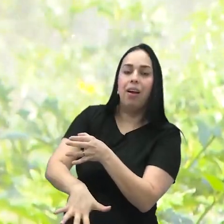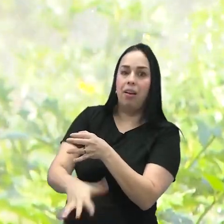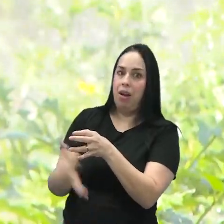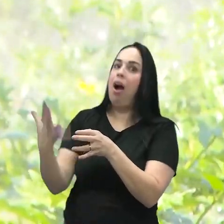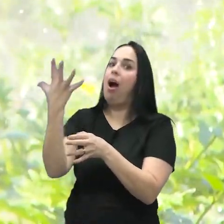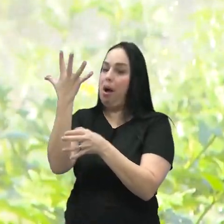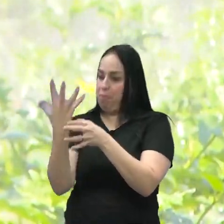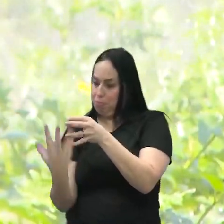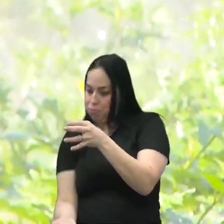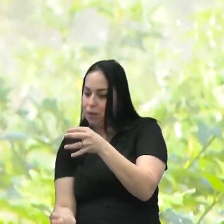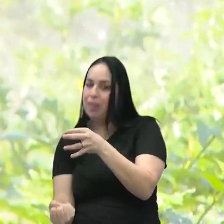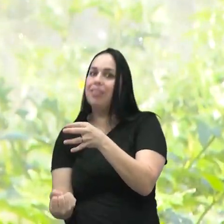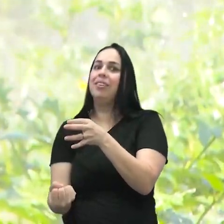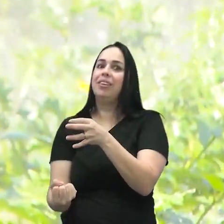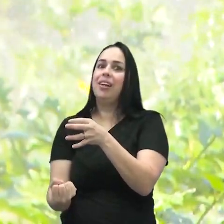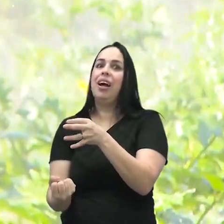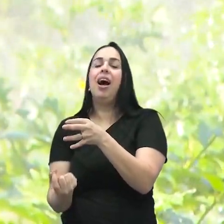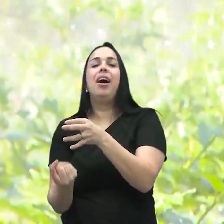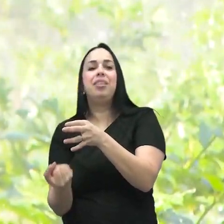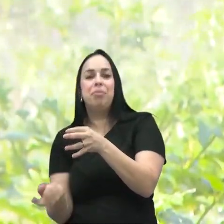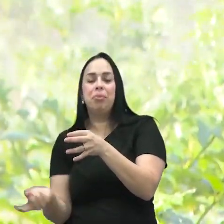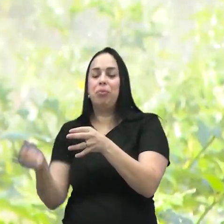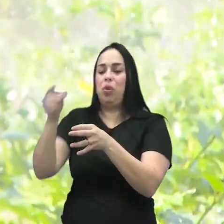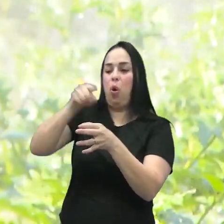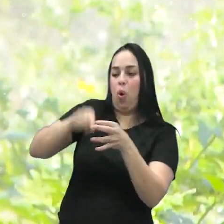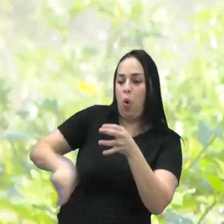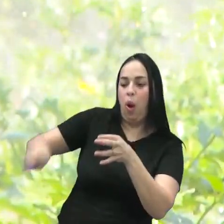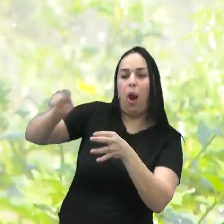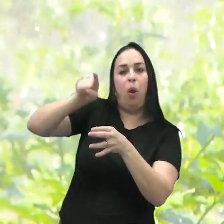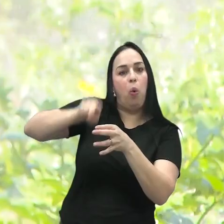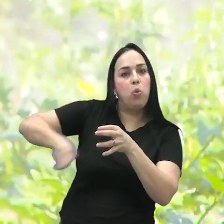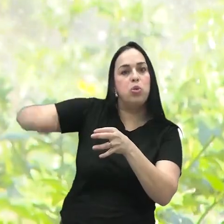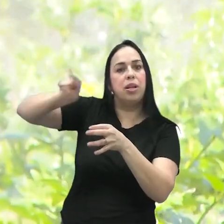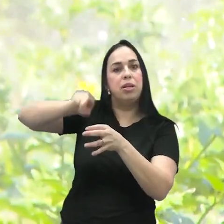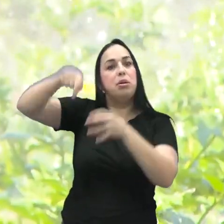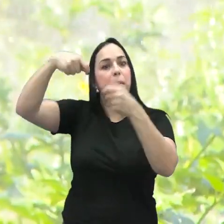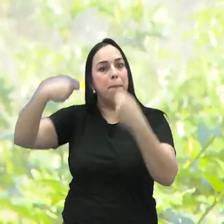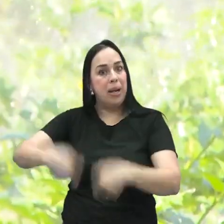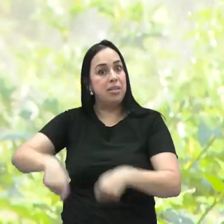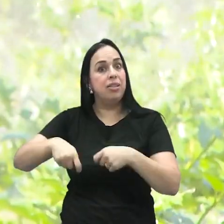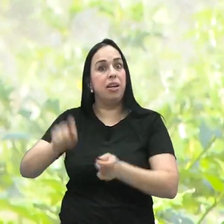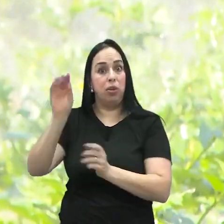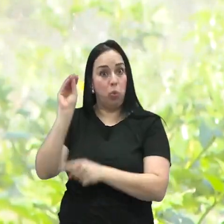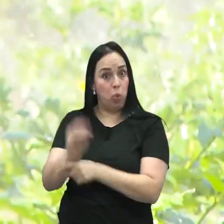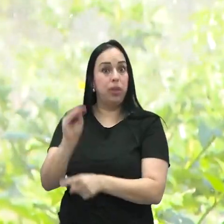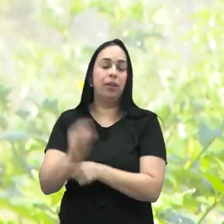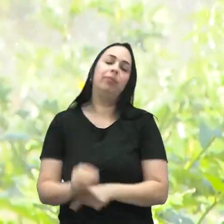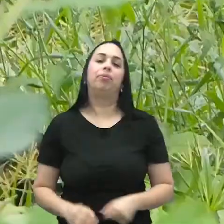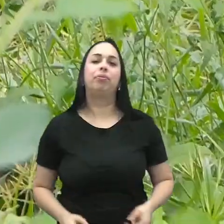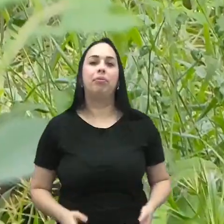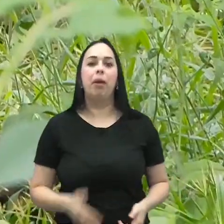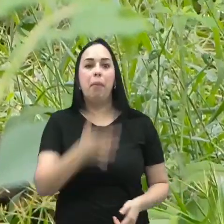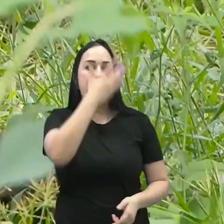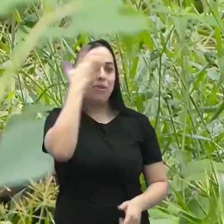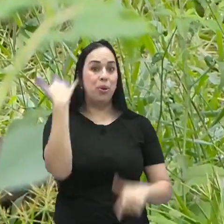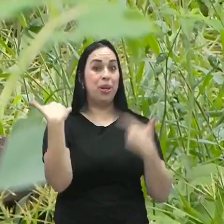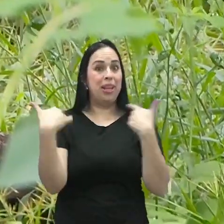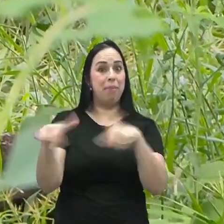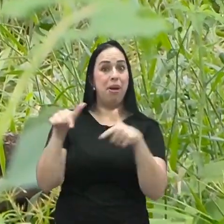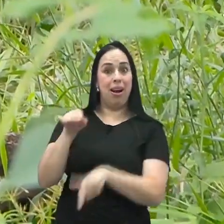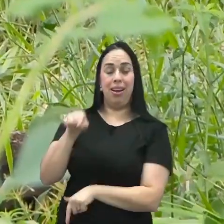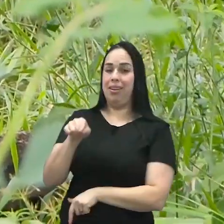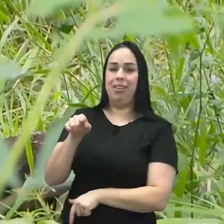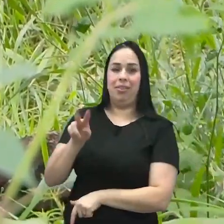solo aproveitam e o que sobra volta para a natureza. É um ciclo que precisa ser preservado. Para quem trabalha